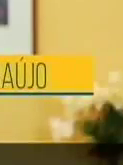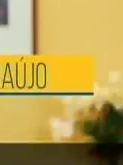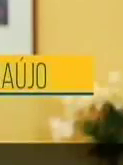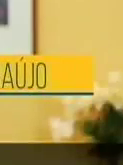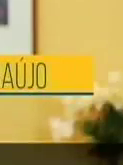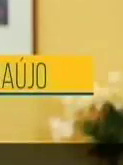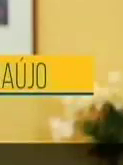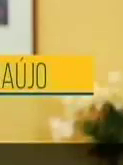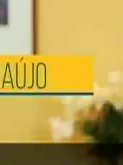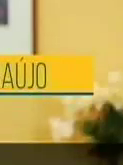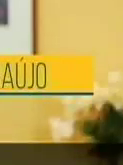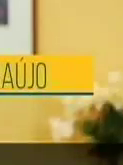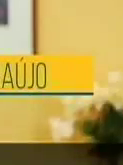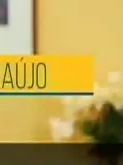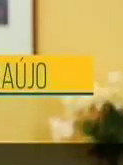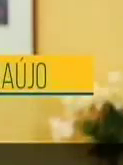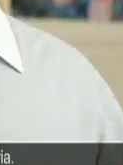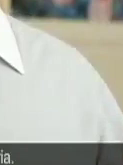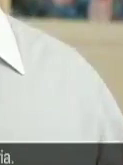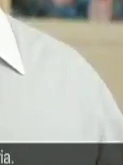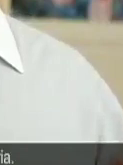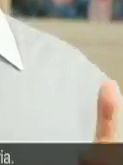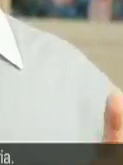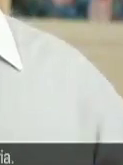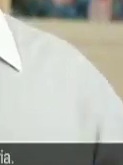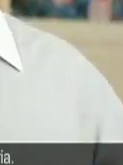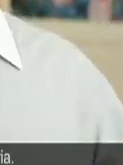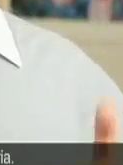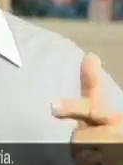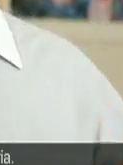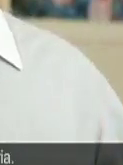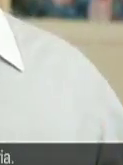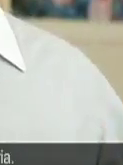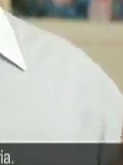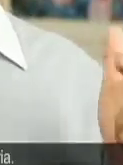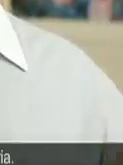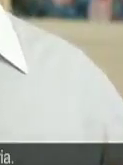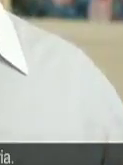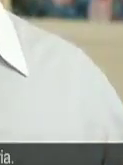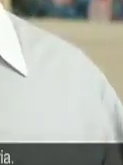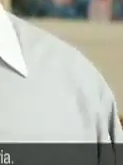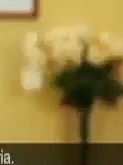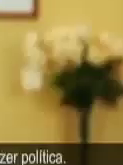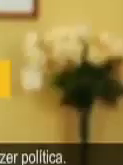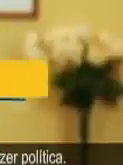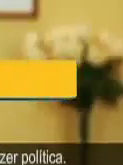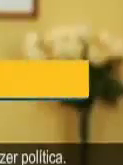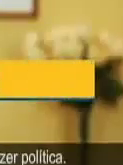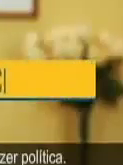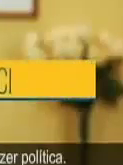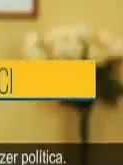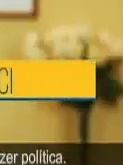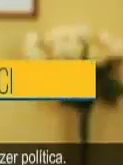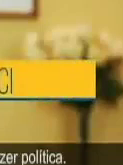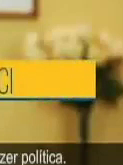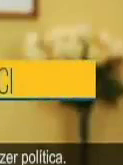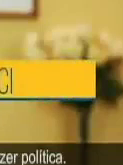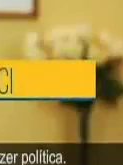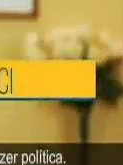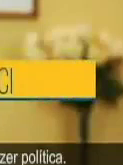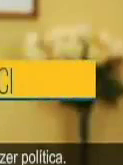gases causadores de efeito estufa voltaram a crescer em nosso país. Isso se deveu